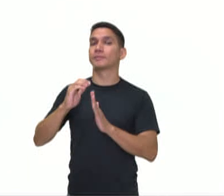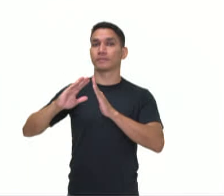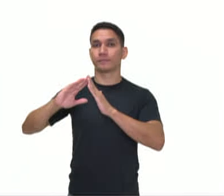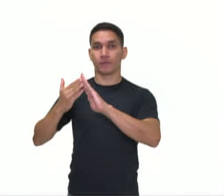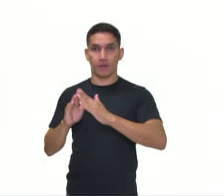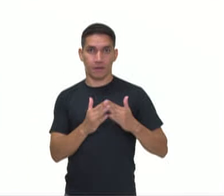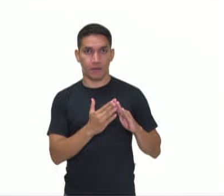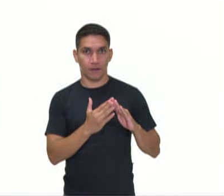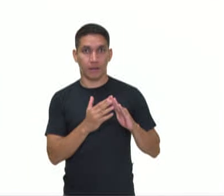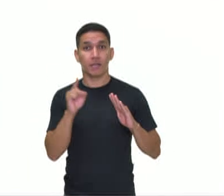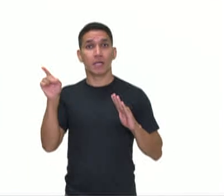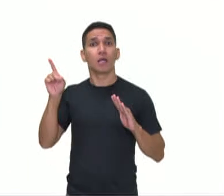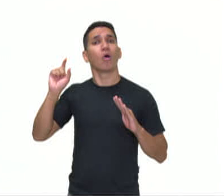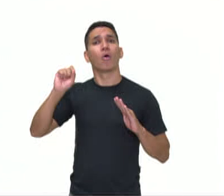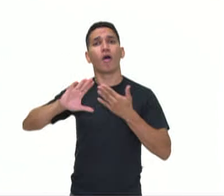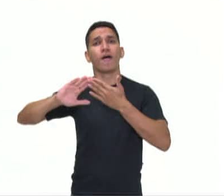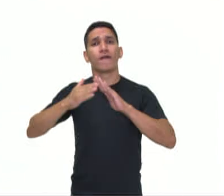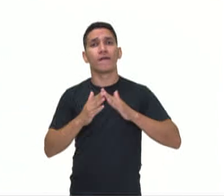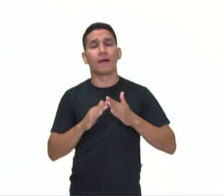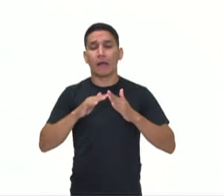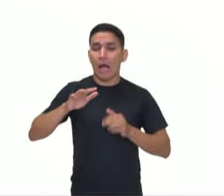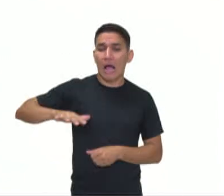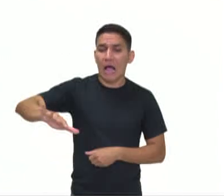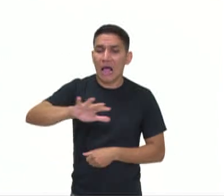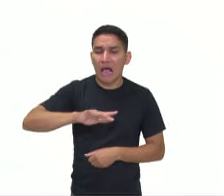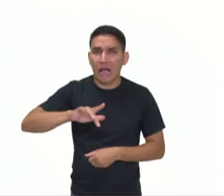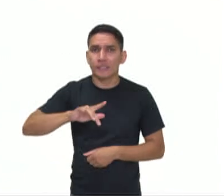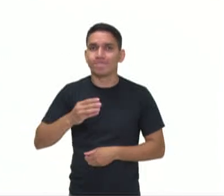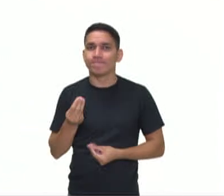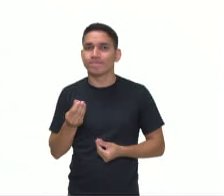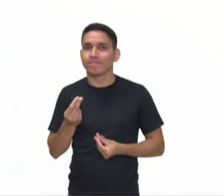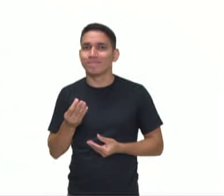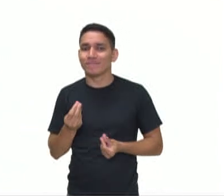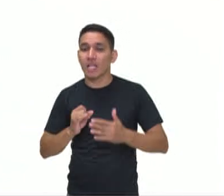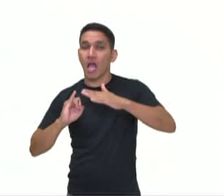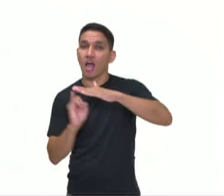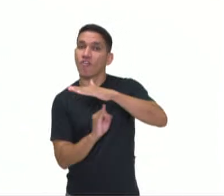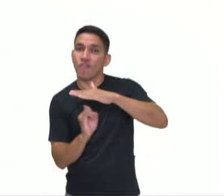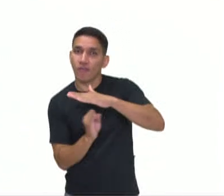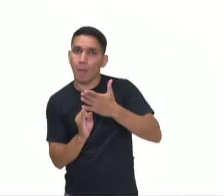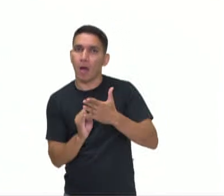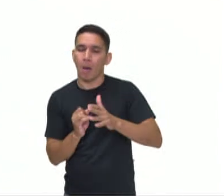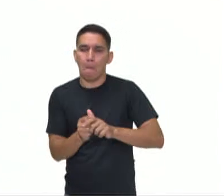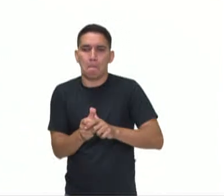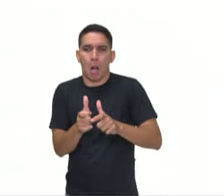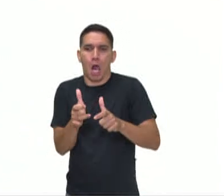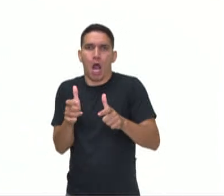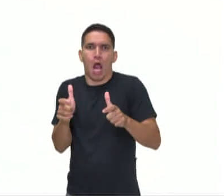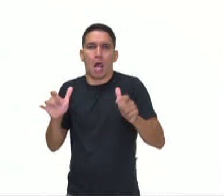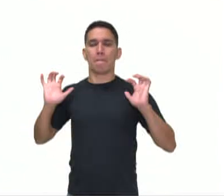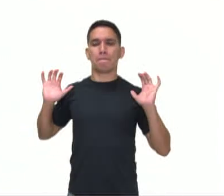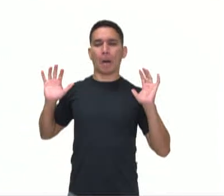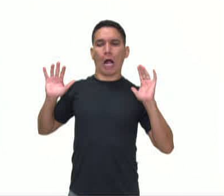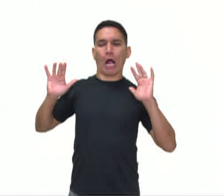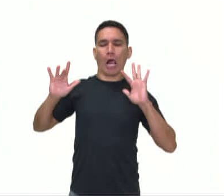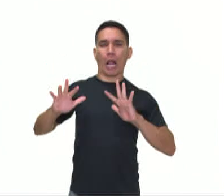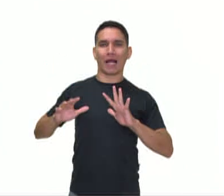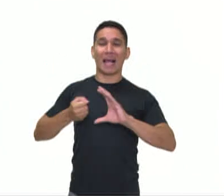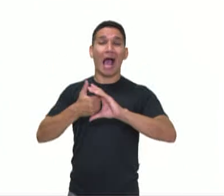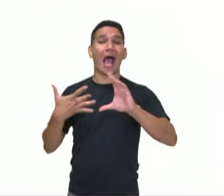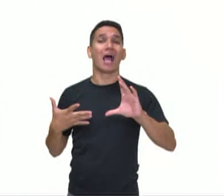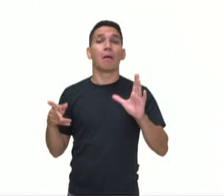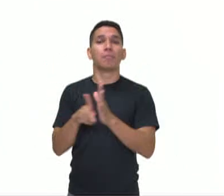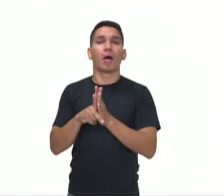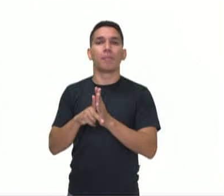são assentamentos urbanos informais, densamente povoados e caracterizados por moradias